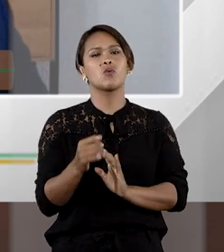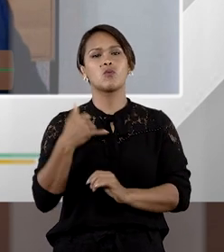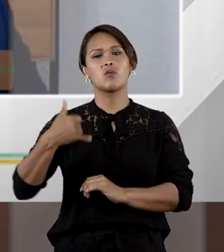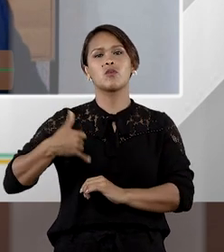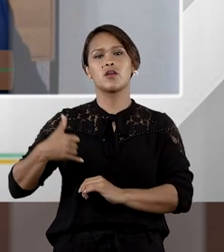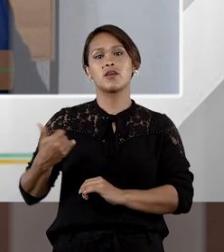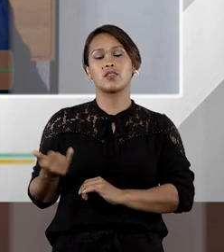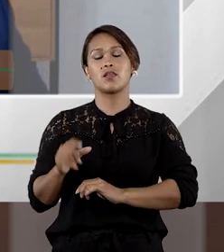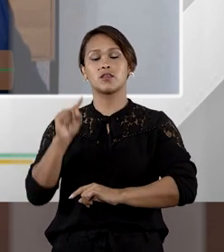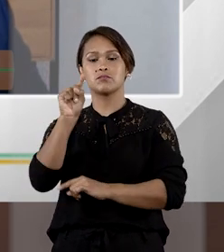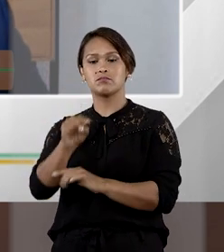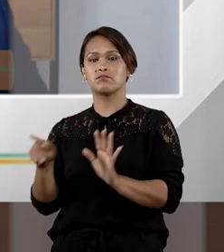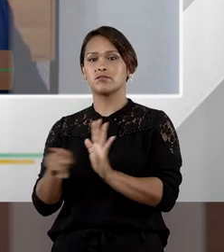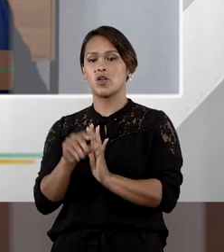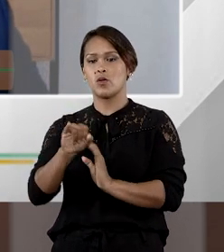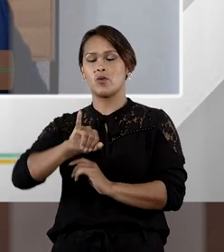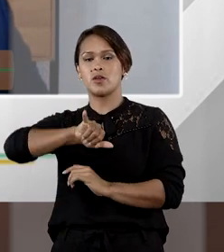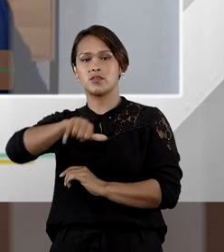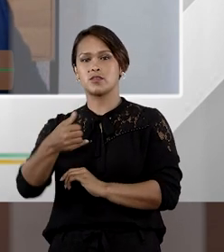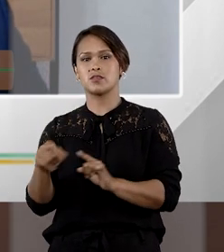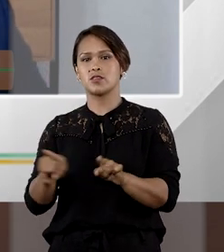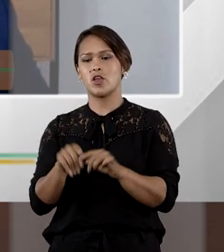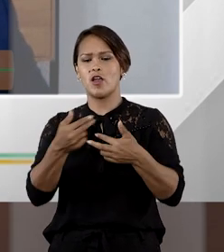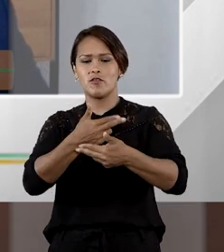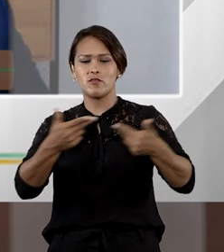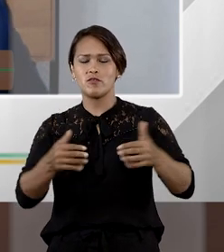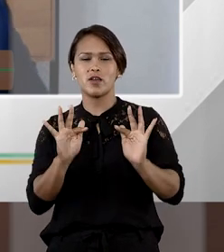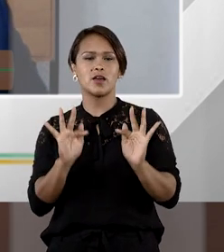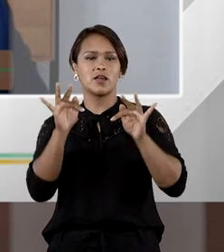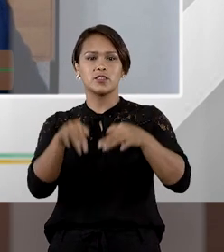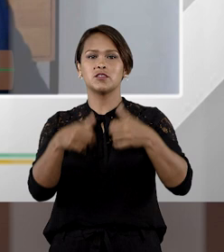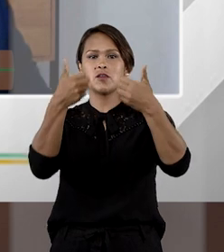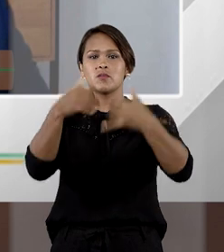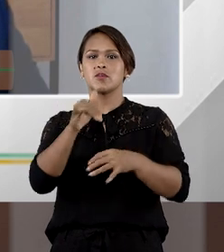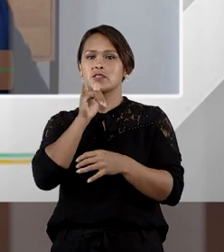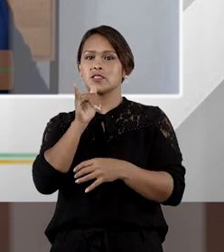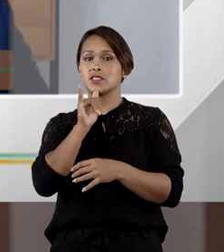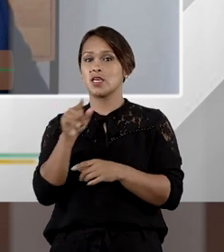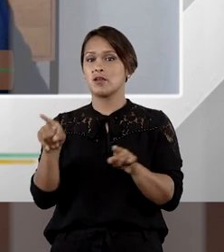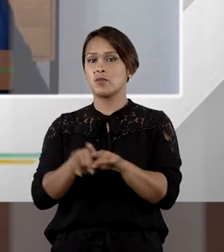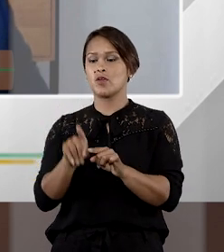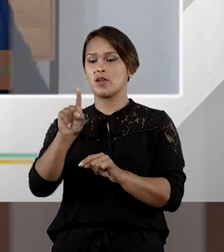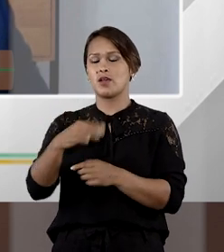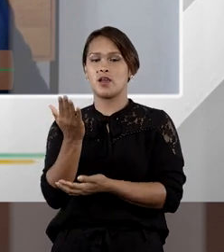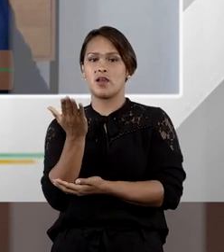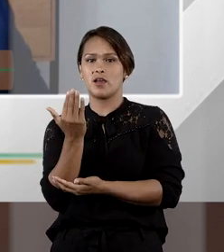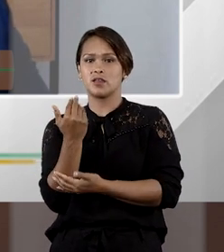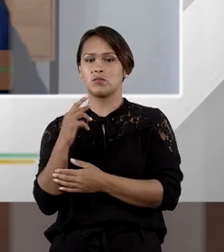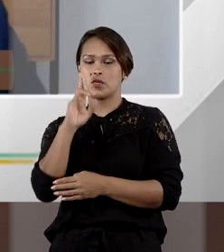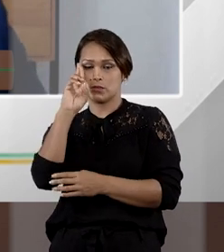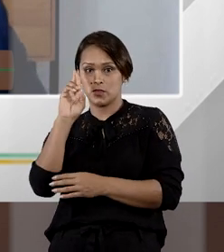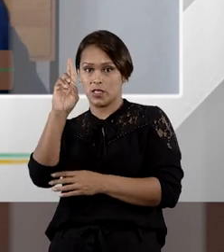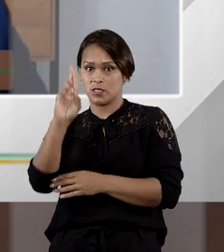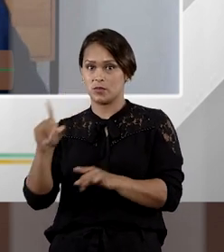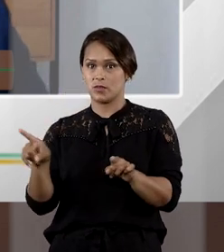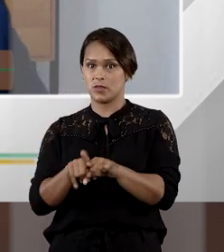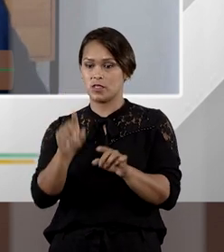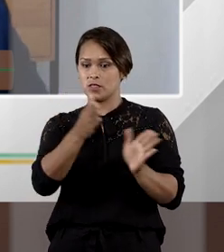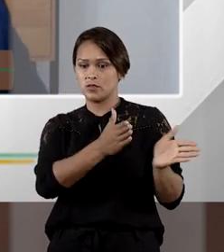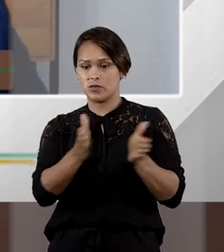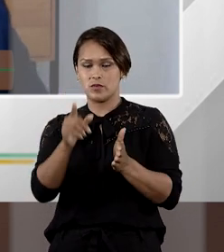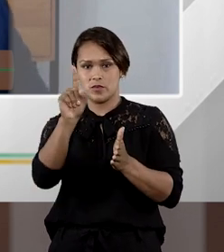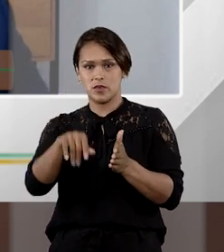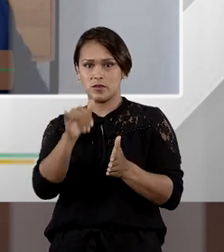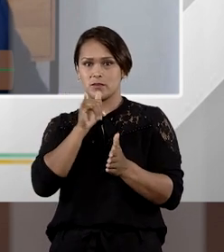idade limite? O STJ, para vários fins, né? Por exemplo, para fins de alimentos de responsabilidade civil,